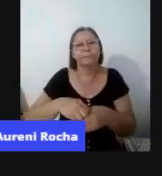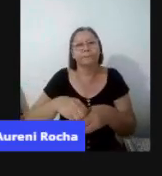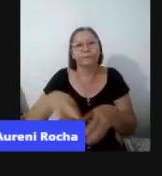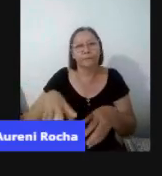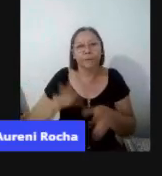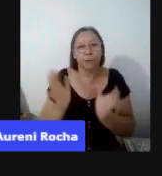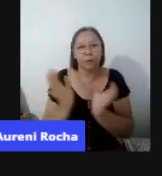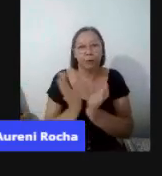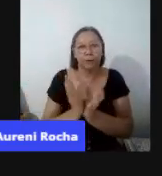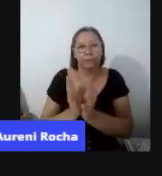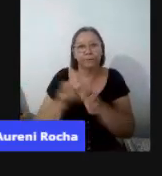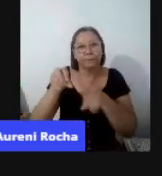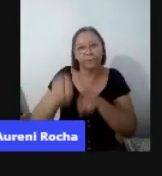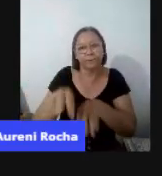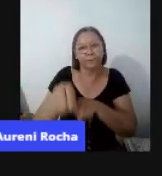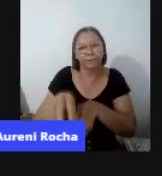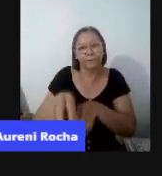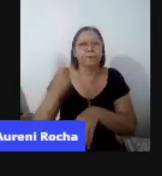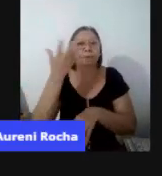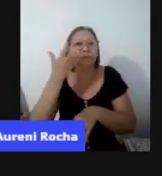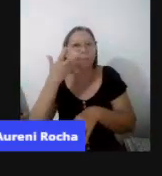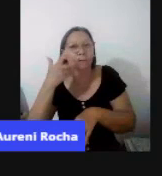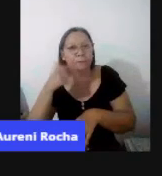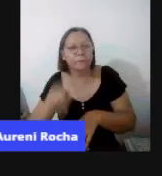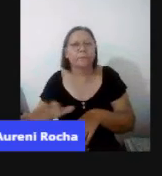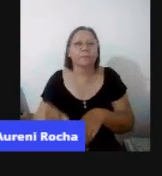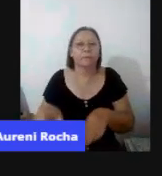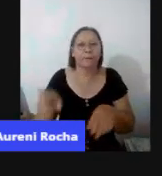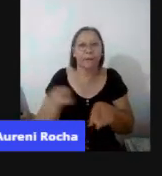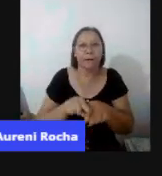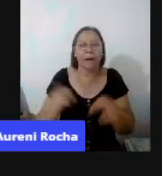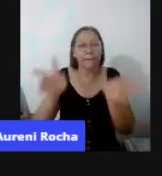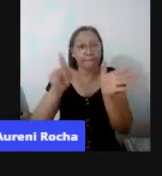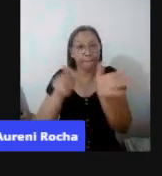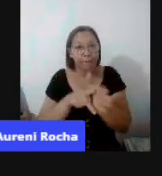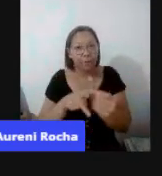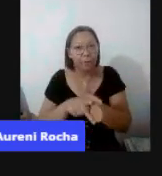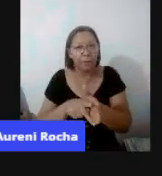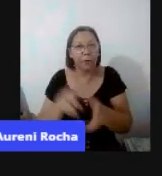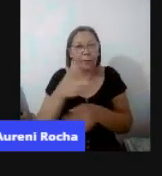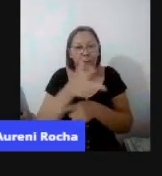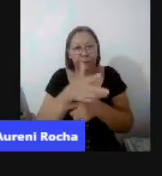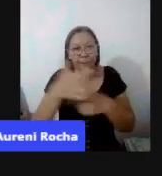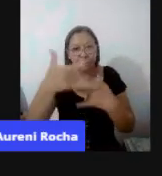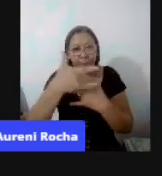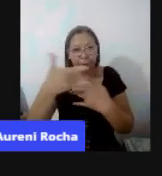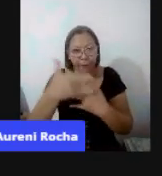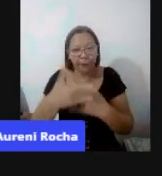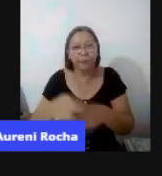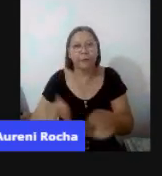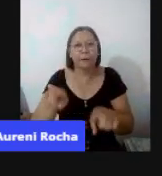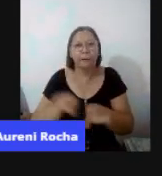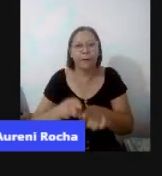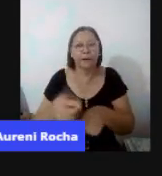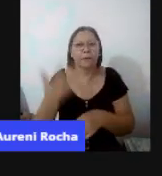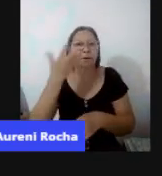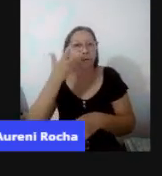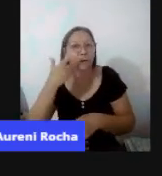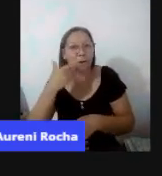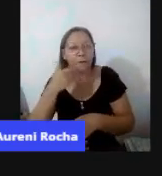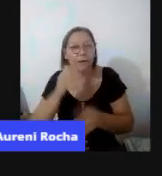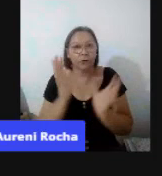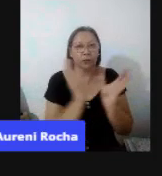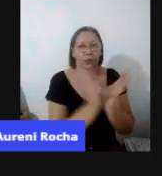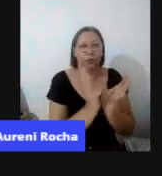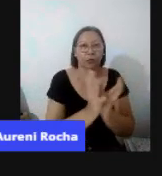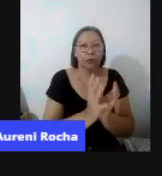live destina-se aos professores da educação infantil que atendem as crianças do grupo 1 ao grupo 5. Serão discutidas